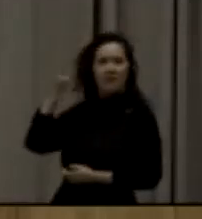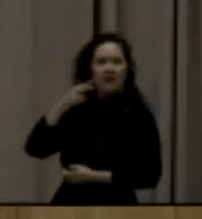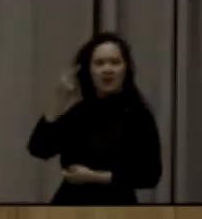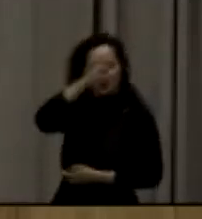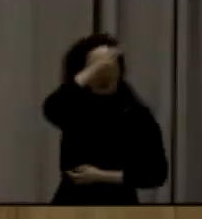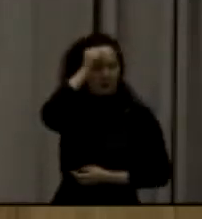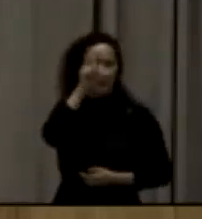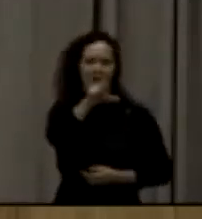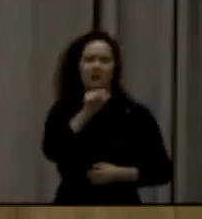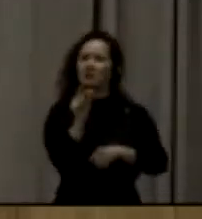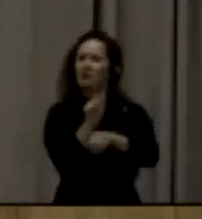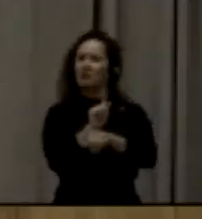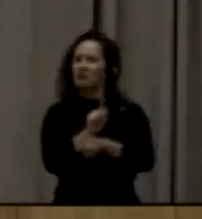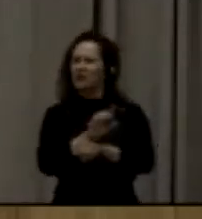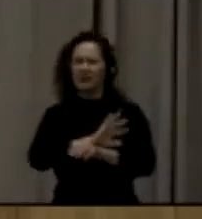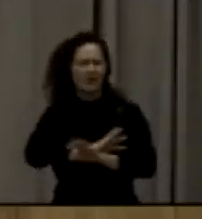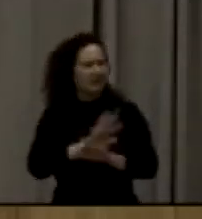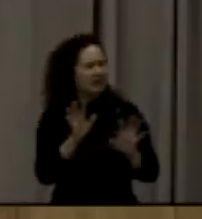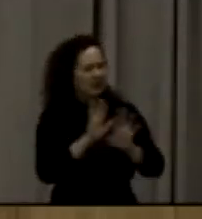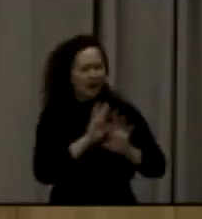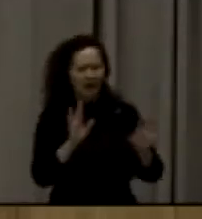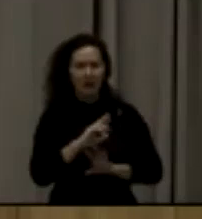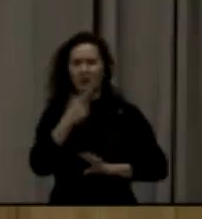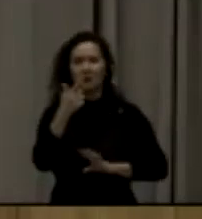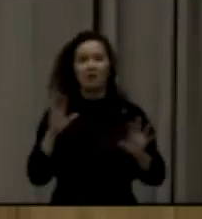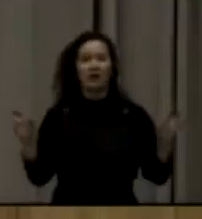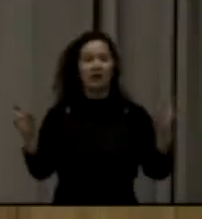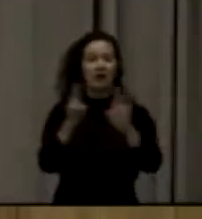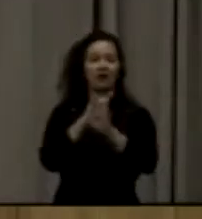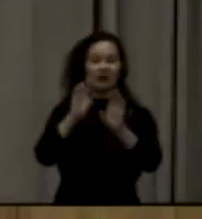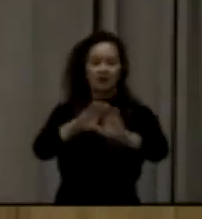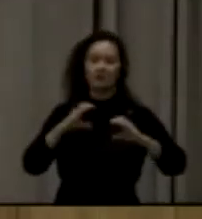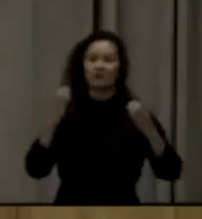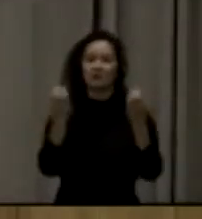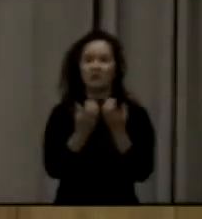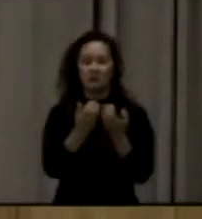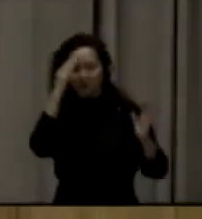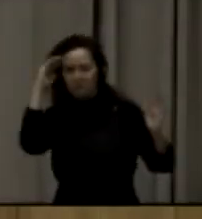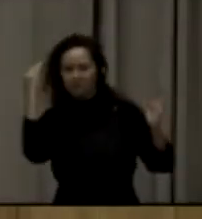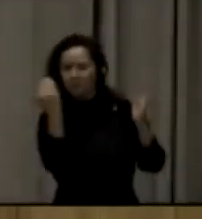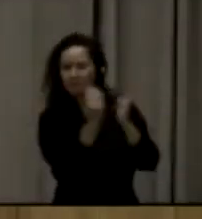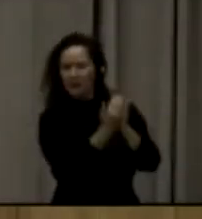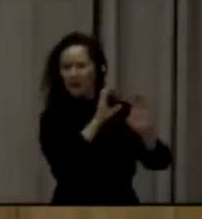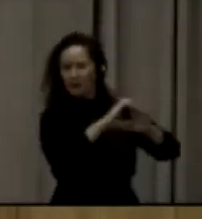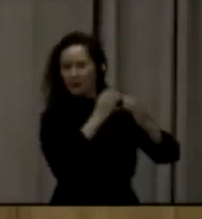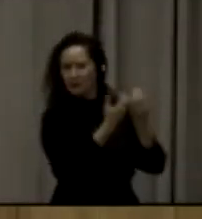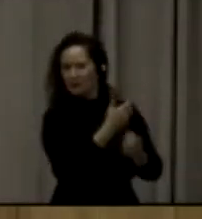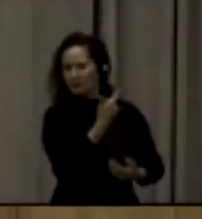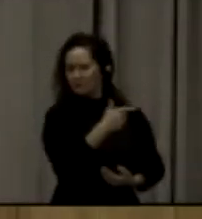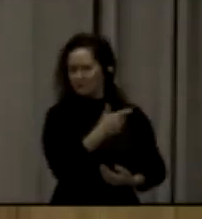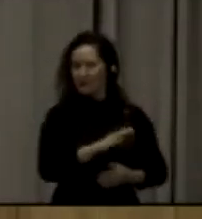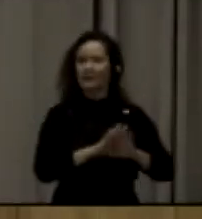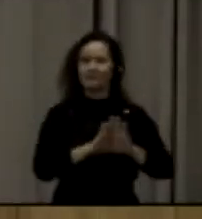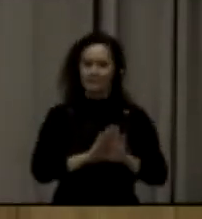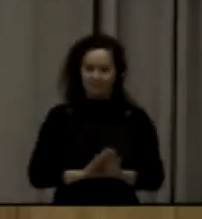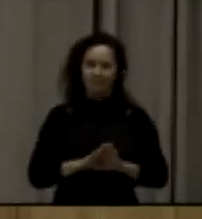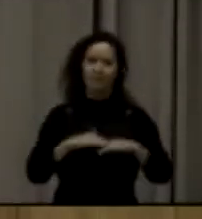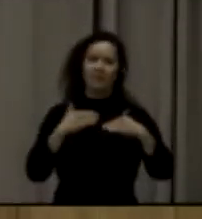lá e indica o gerente, sem nenhum vínculo com aquela comunidade, sem nenhum respeito por aquela comunidade.